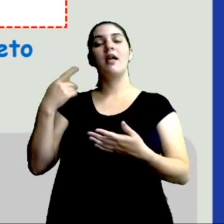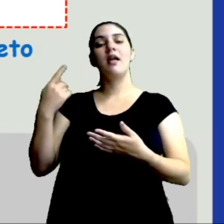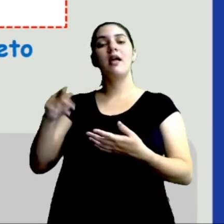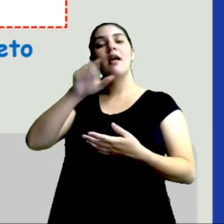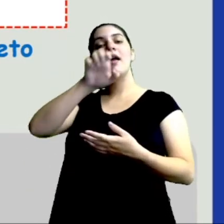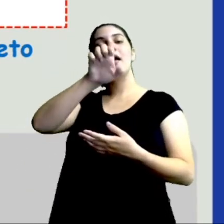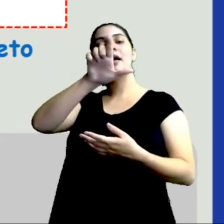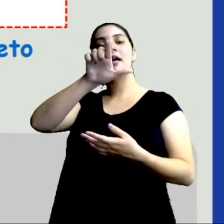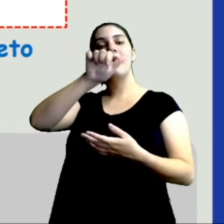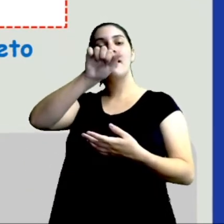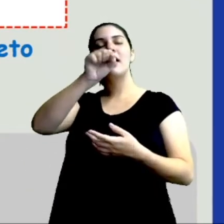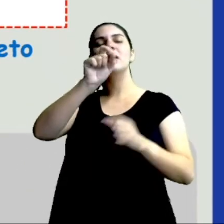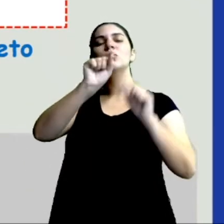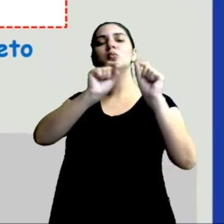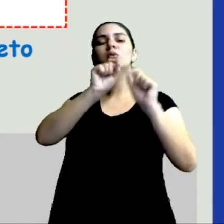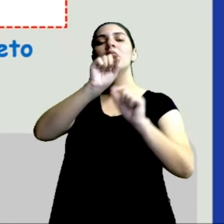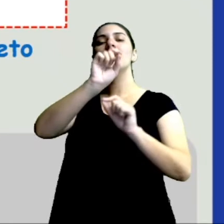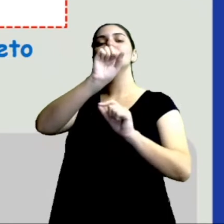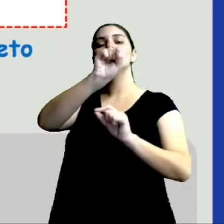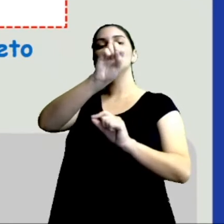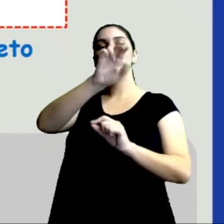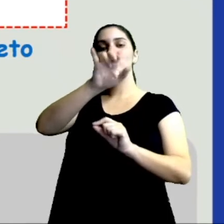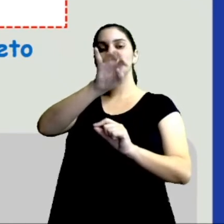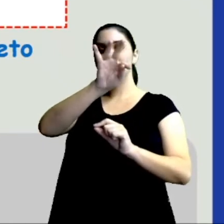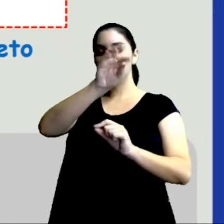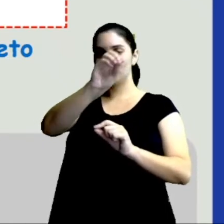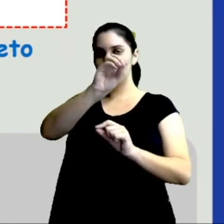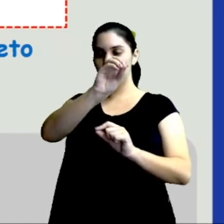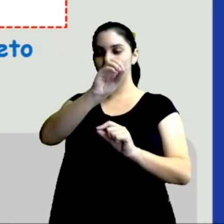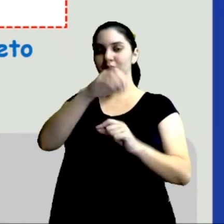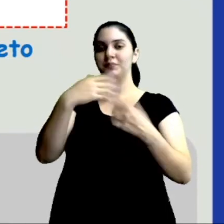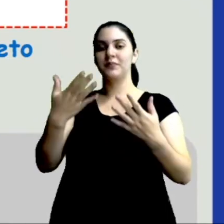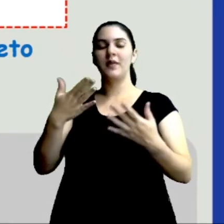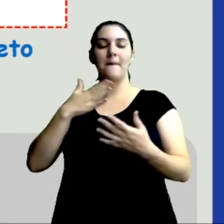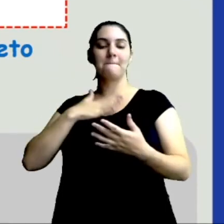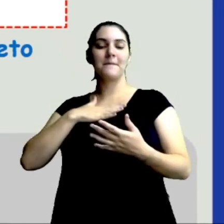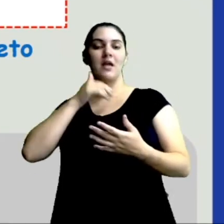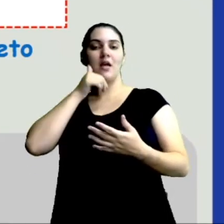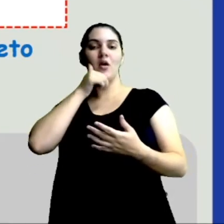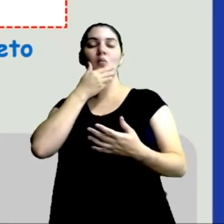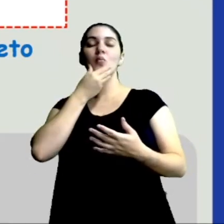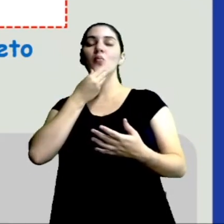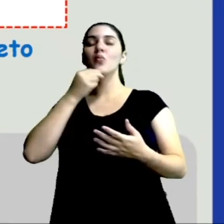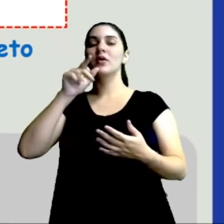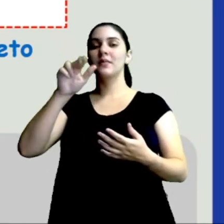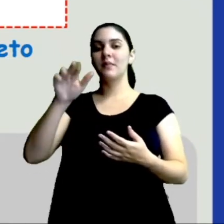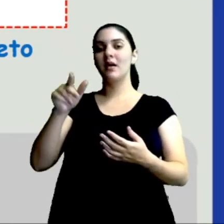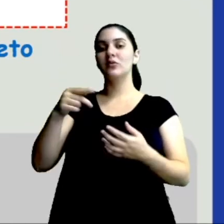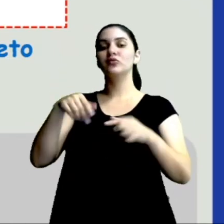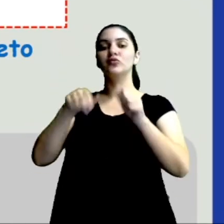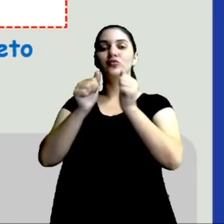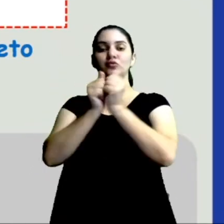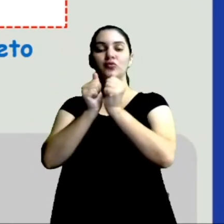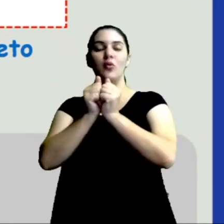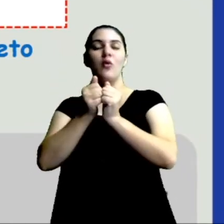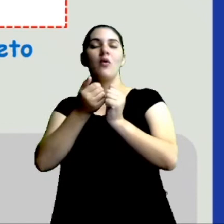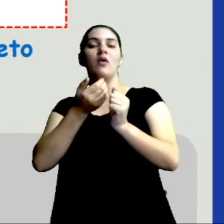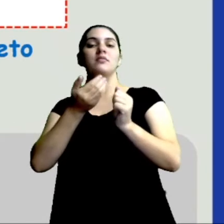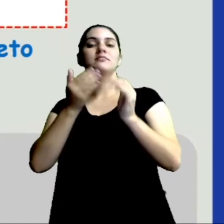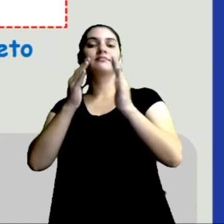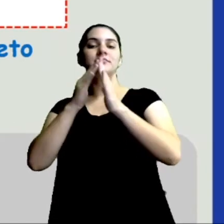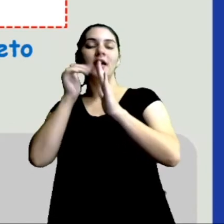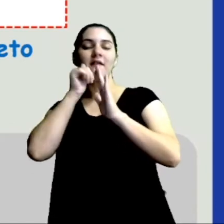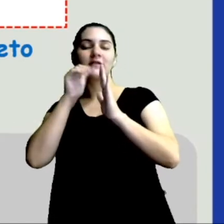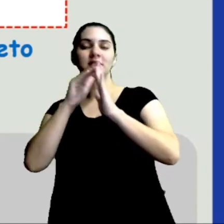nesse caso aí vai ser sujeito, mais verbo, mais complemento. Meu irmão e a vizinha dele foram substituídos aí